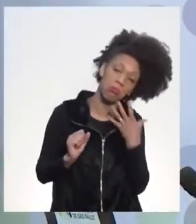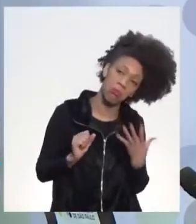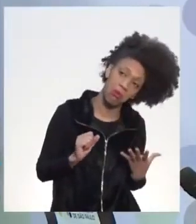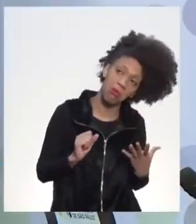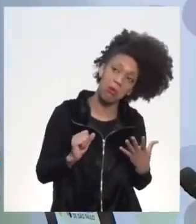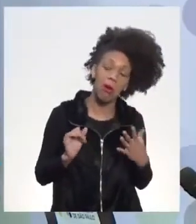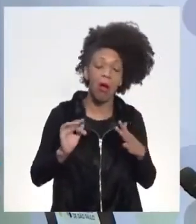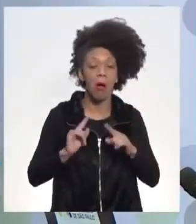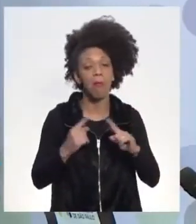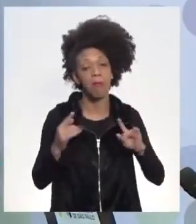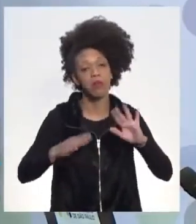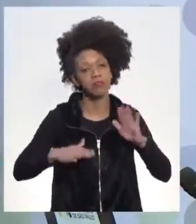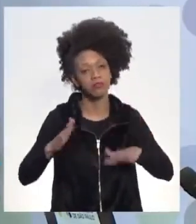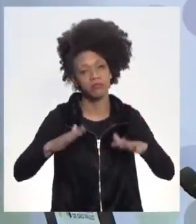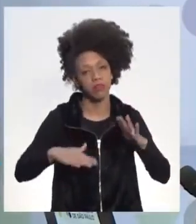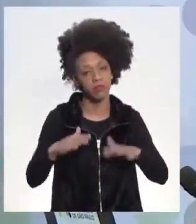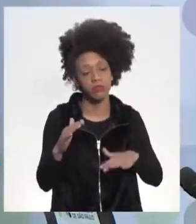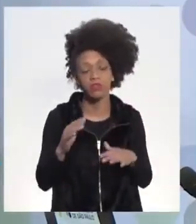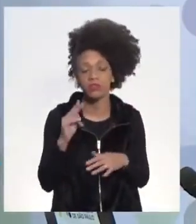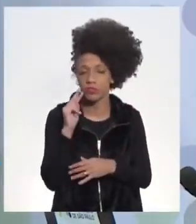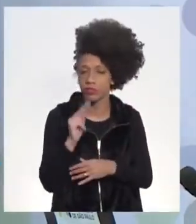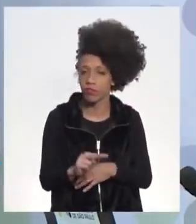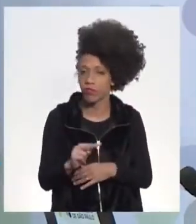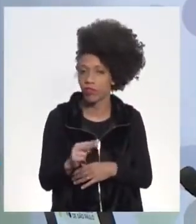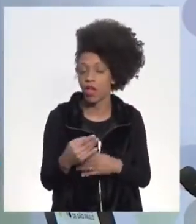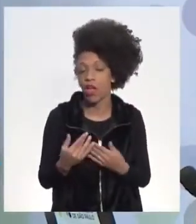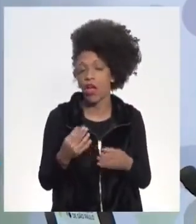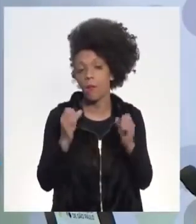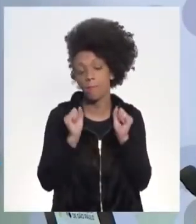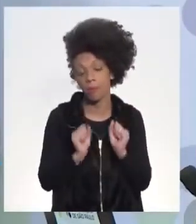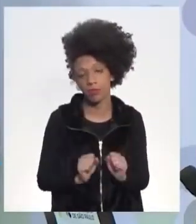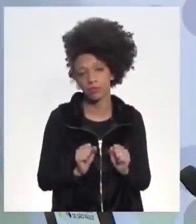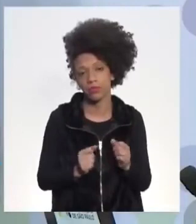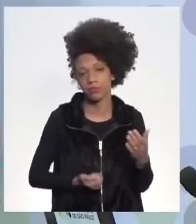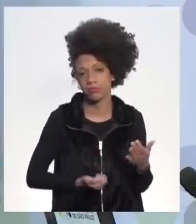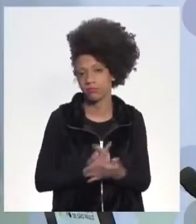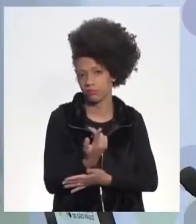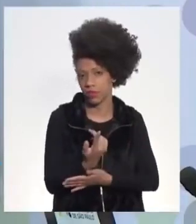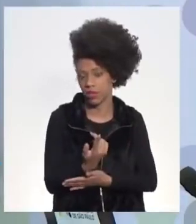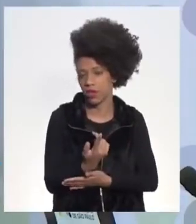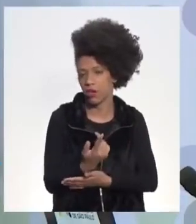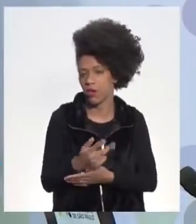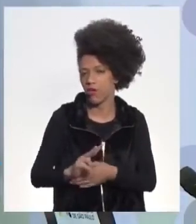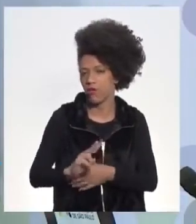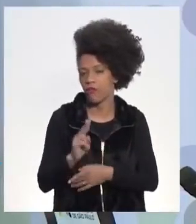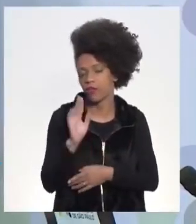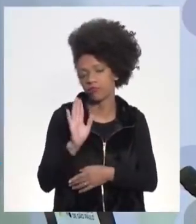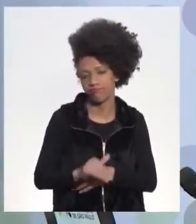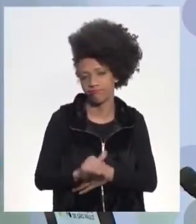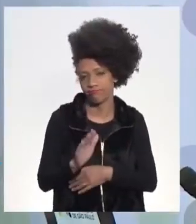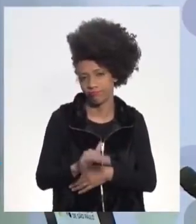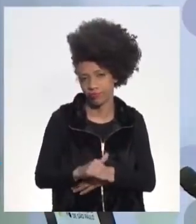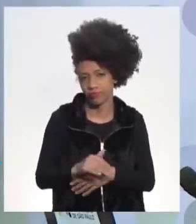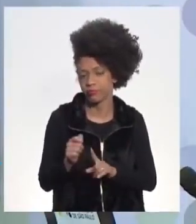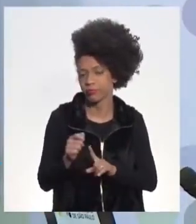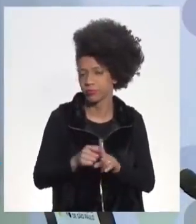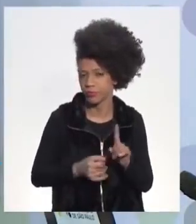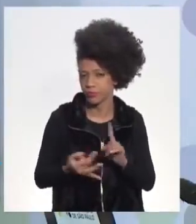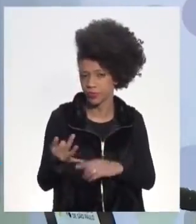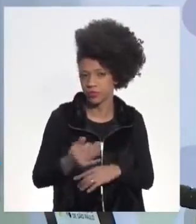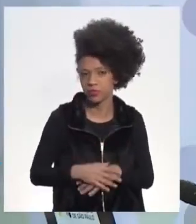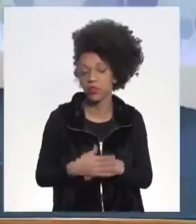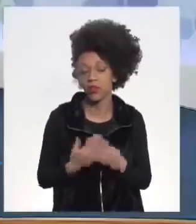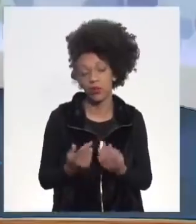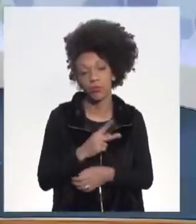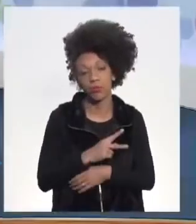mas dependendo da situação, eu posso ver a possibilidade de pagar um valor menor por mês. Como o